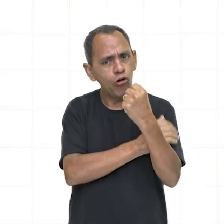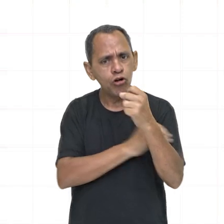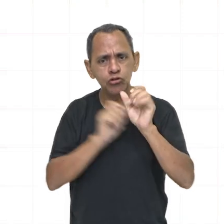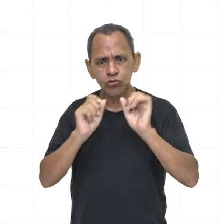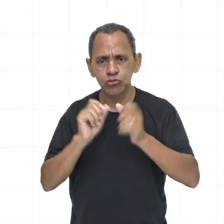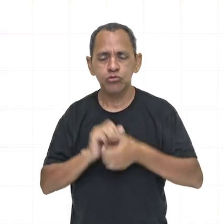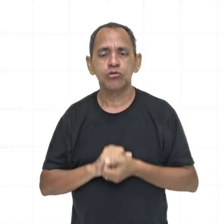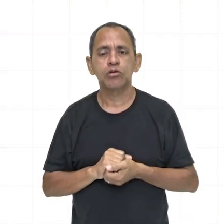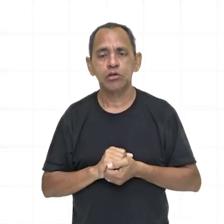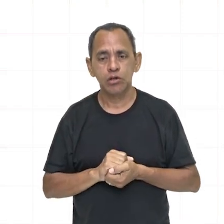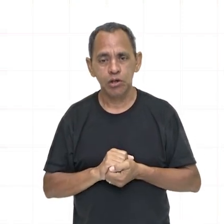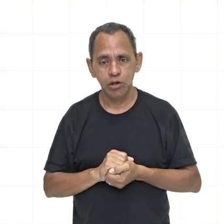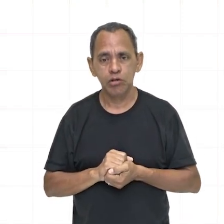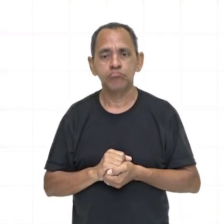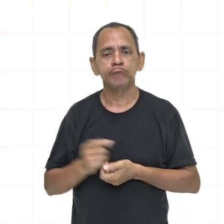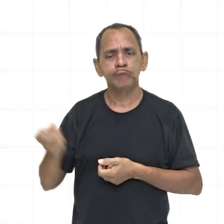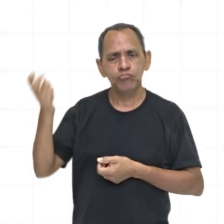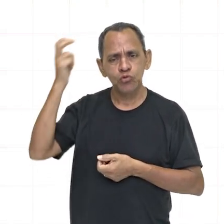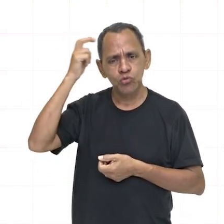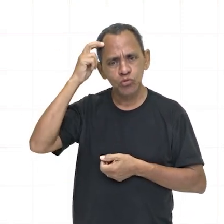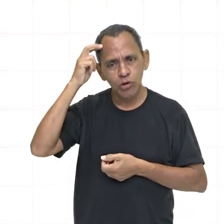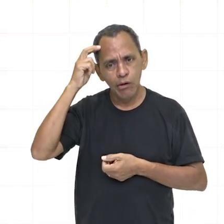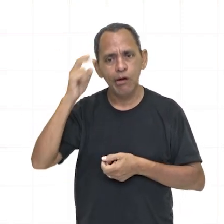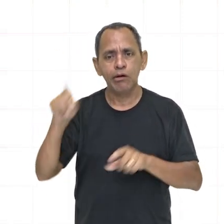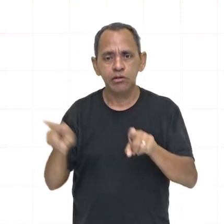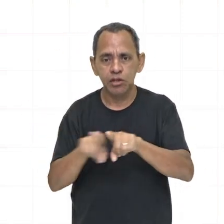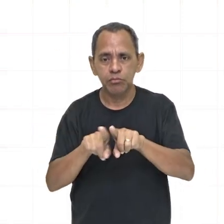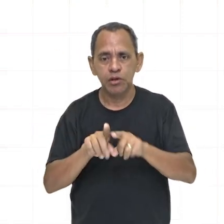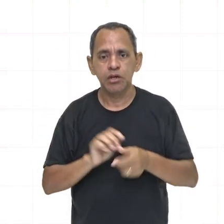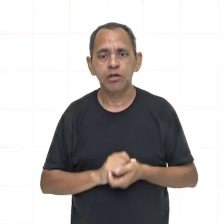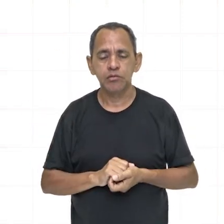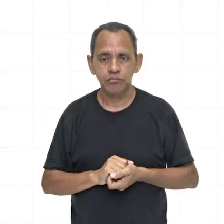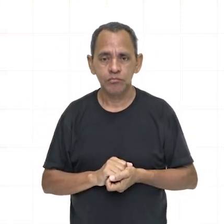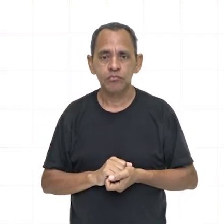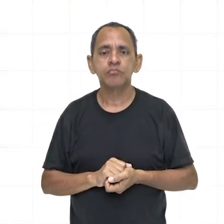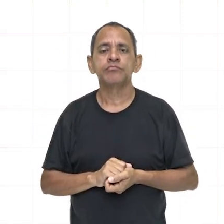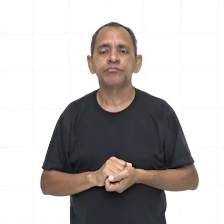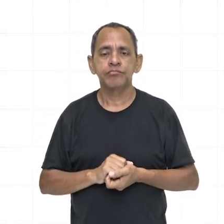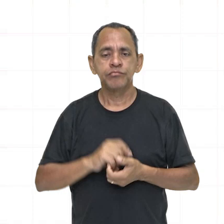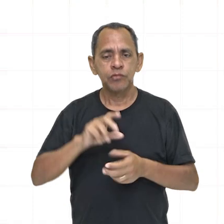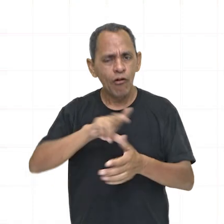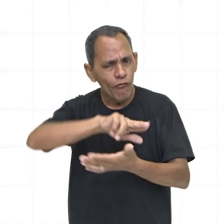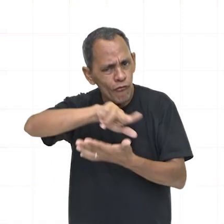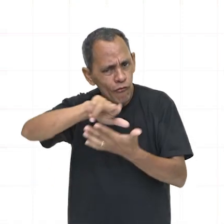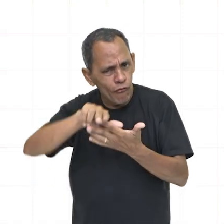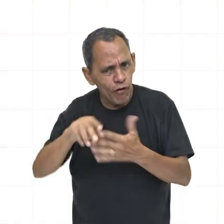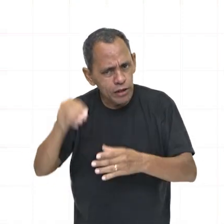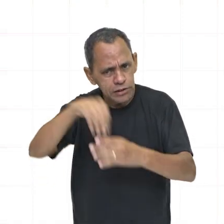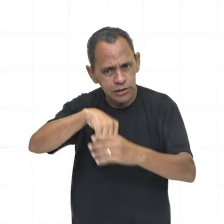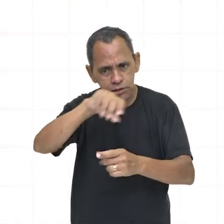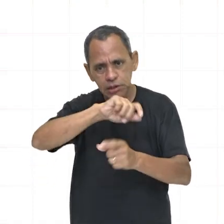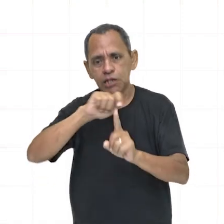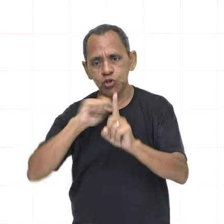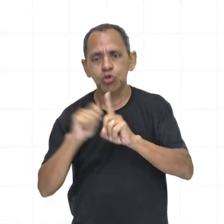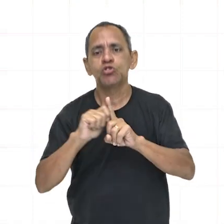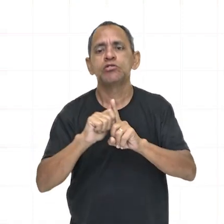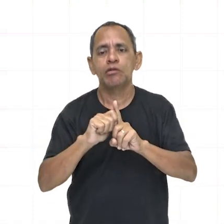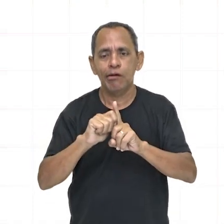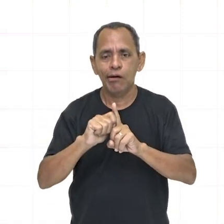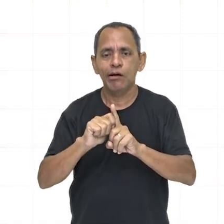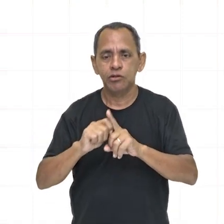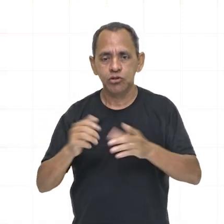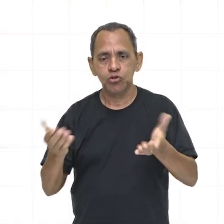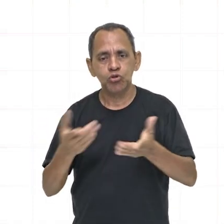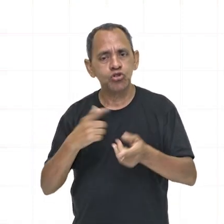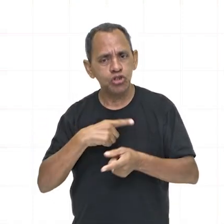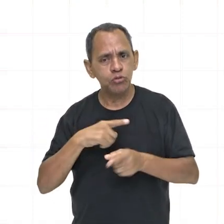complexa e bem diferente das sociedades que nós aqui convivemos, né, com a